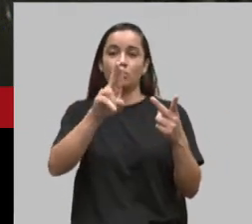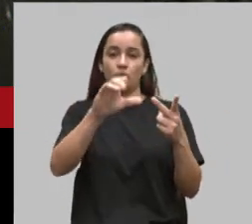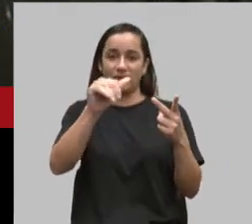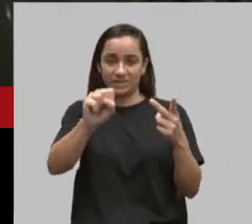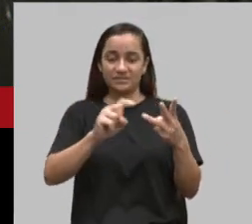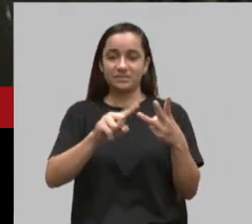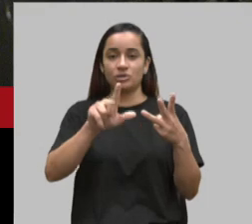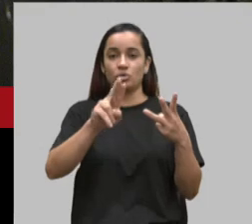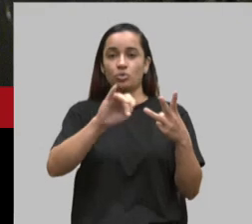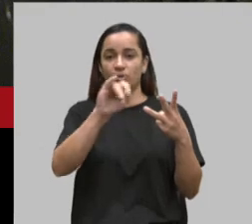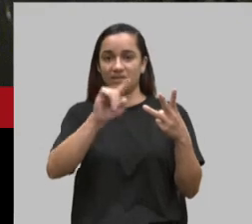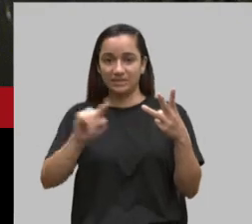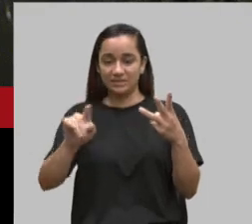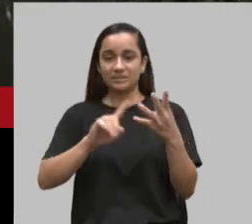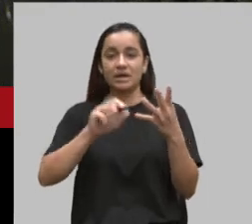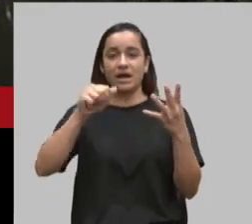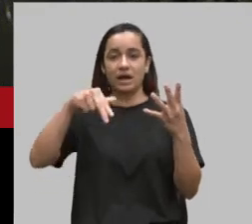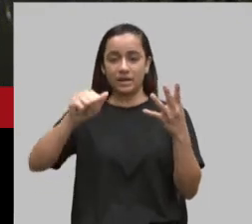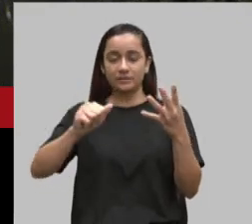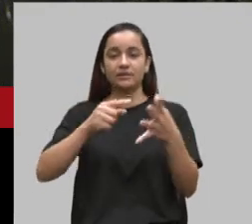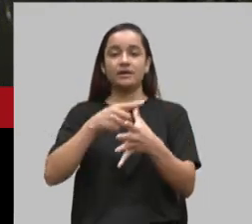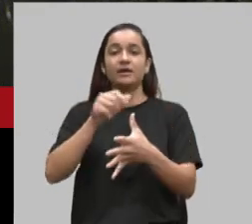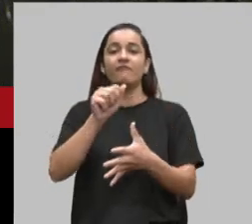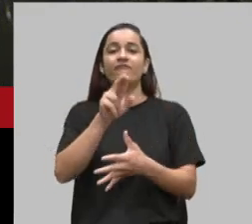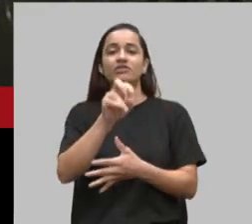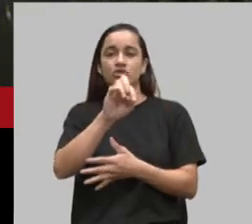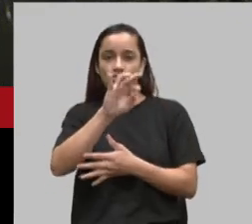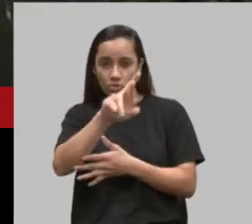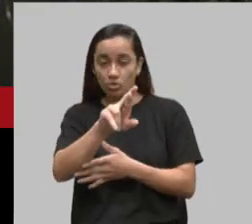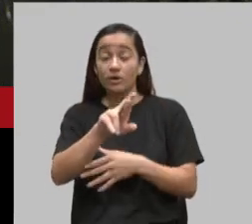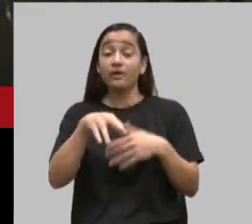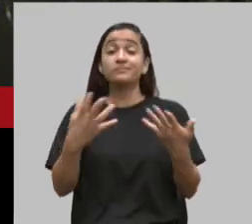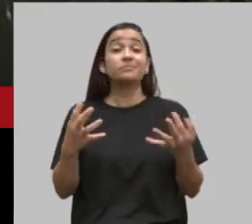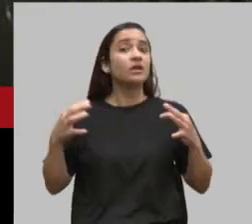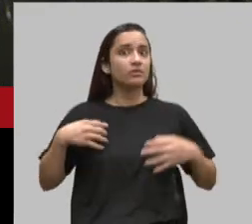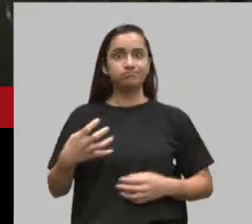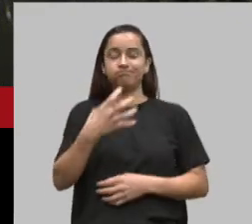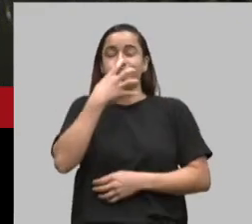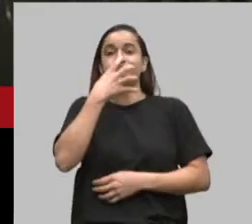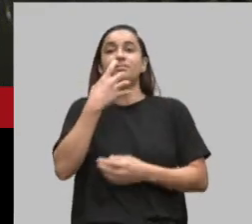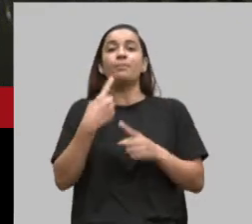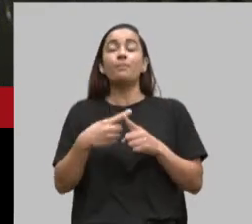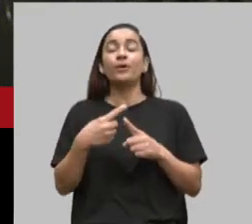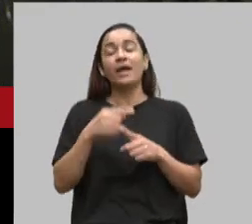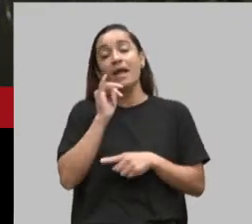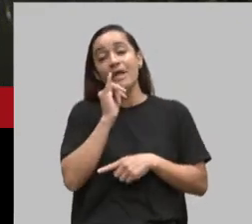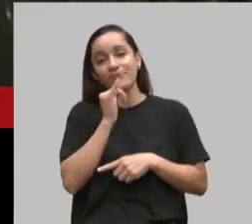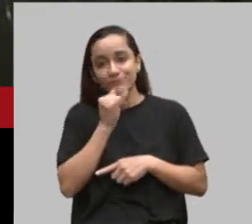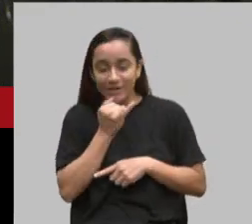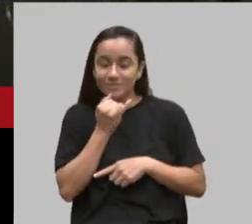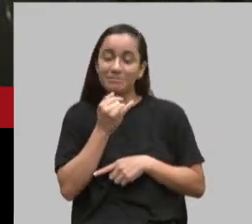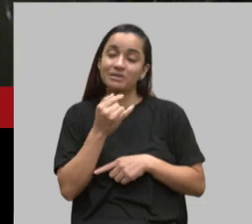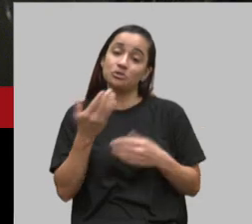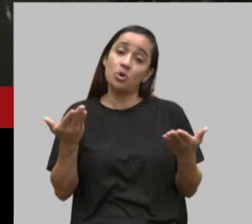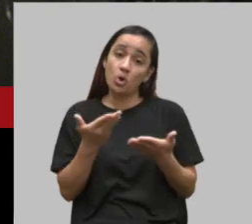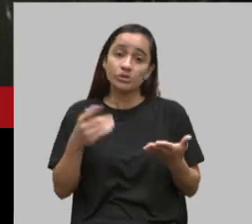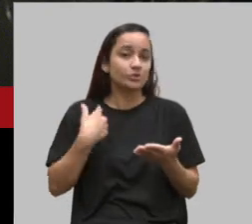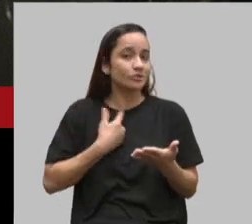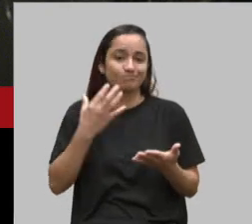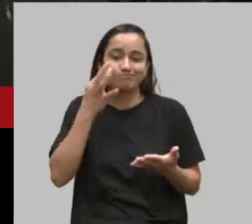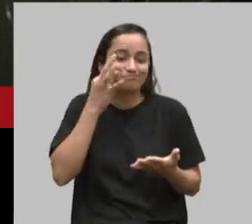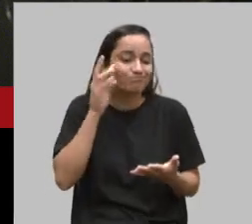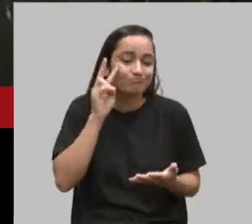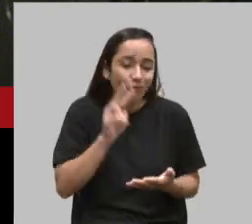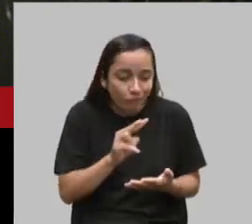Paula iatu e Vitor eu fiquei muito impressionada que é infelizmente a gente não presencia isso muito nas escolas e